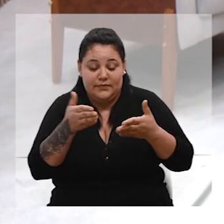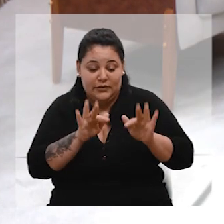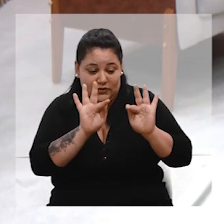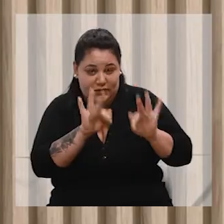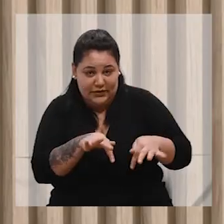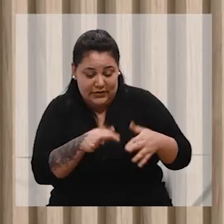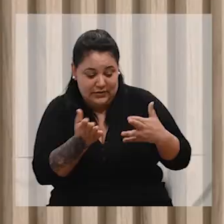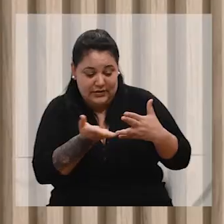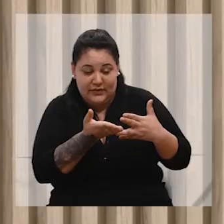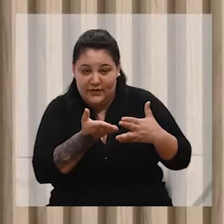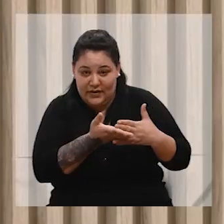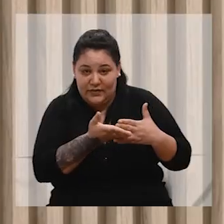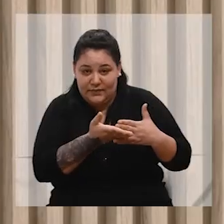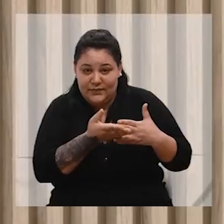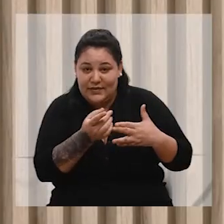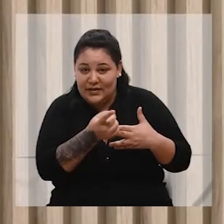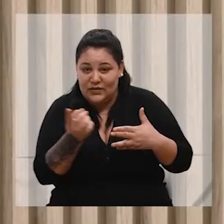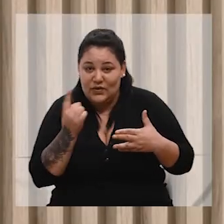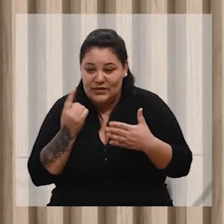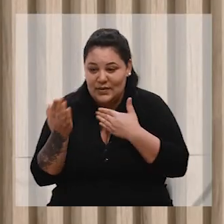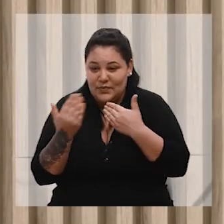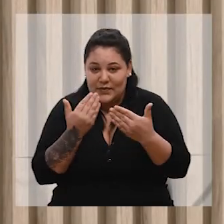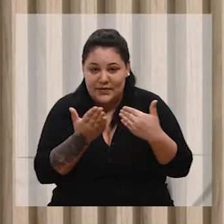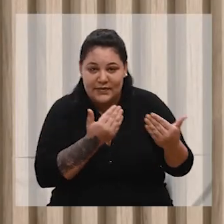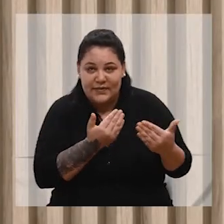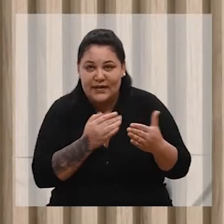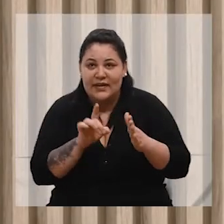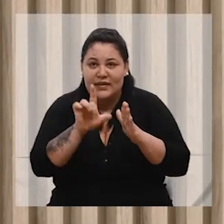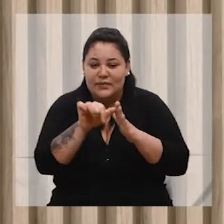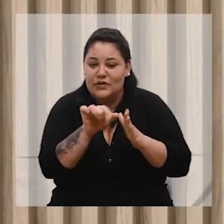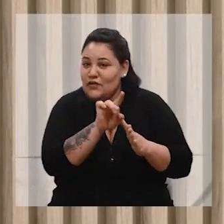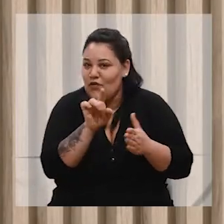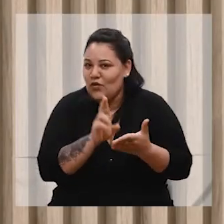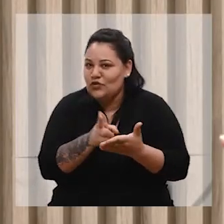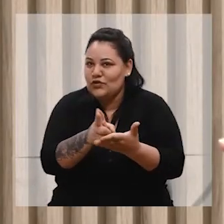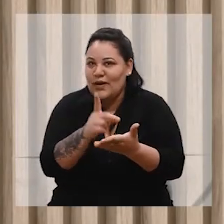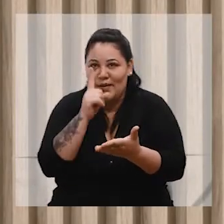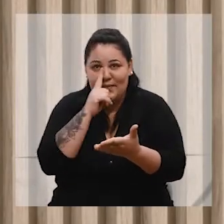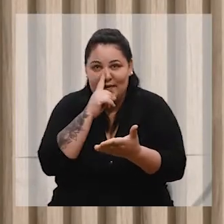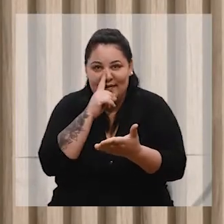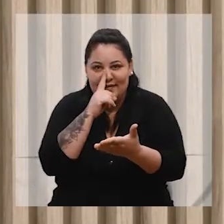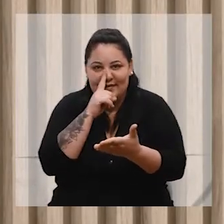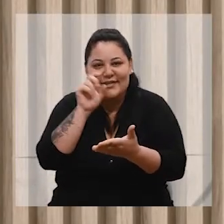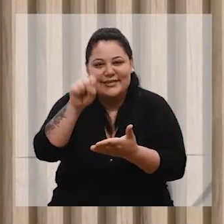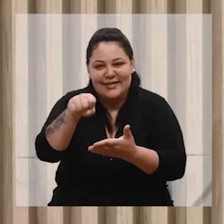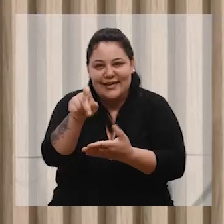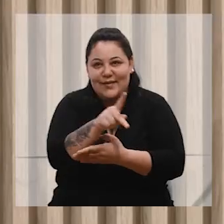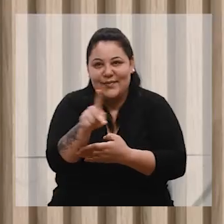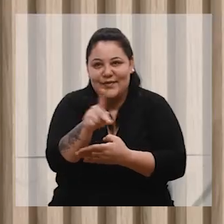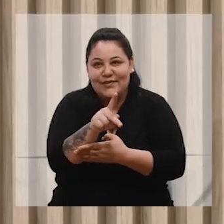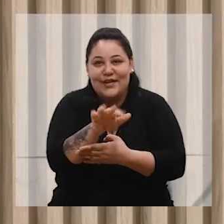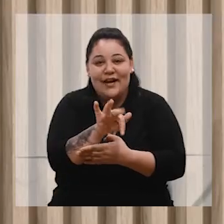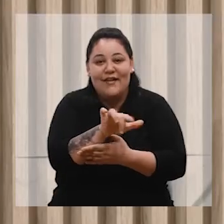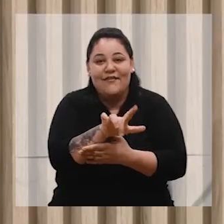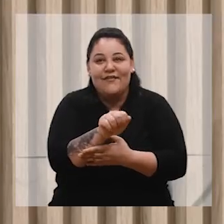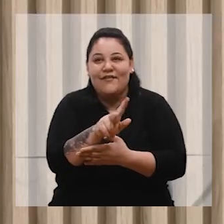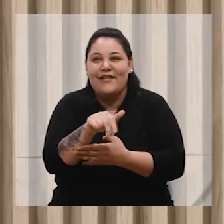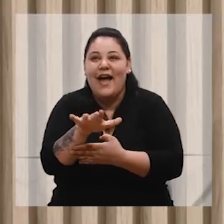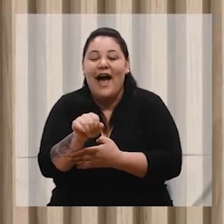vai encerrar esse bloco, né, do Roda de Saberes, e depois eu não vou seguir com a mamãe Rosana, vou seguir com a professora